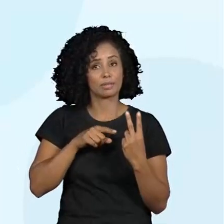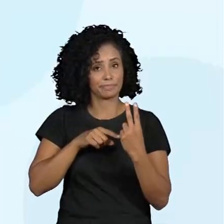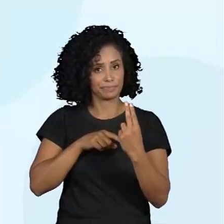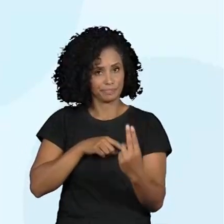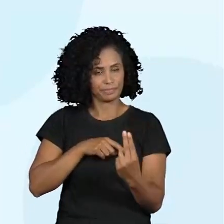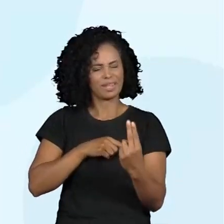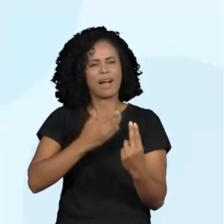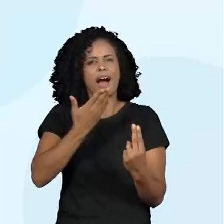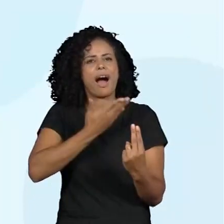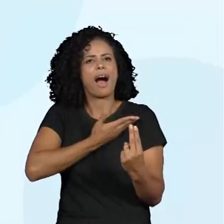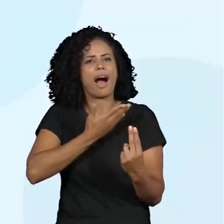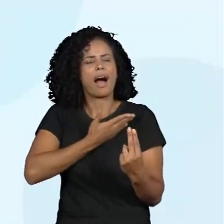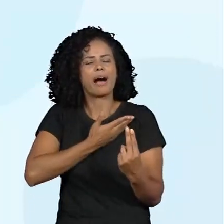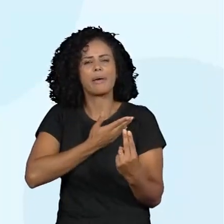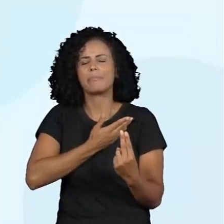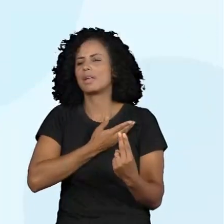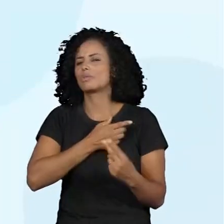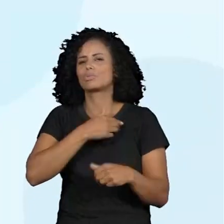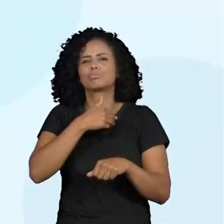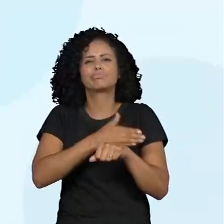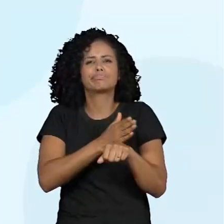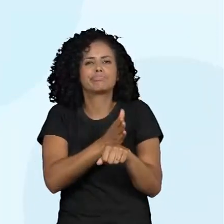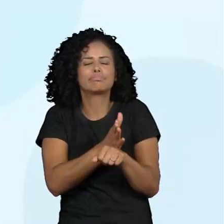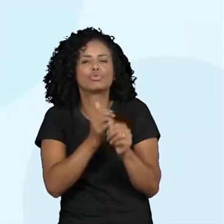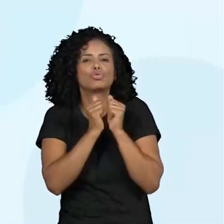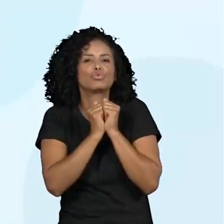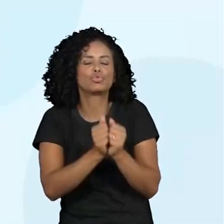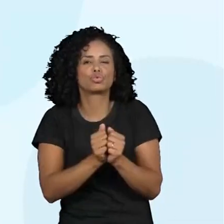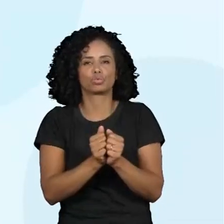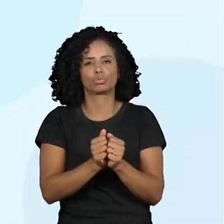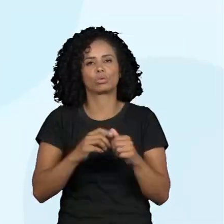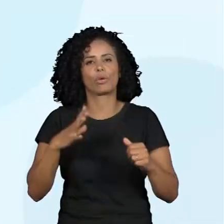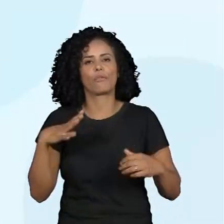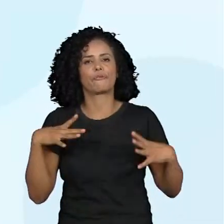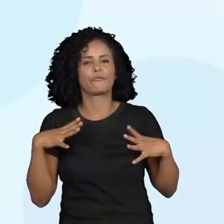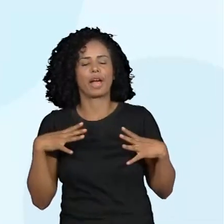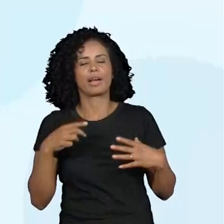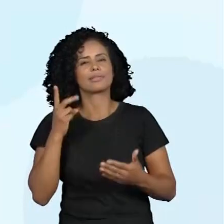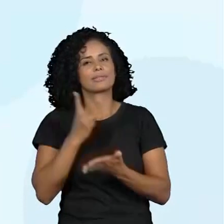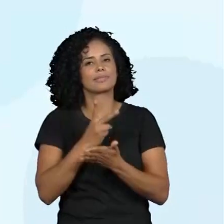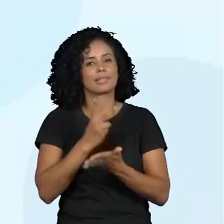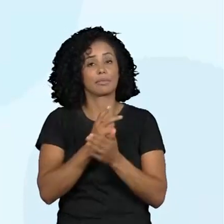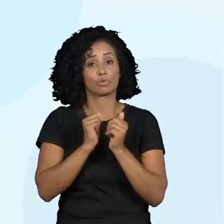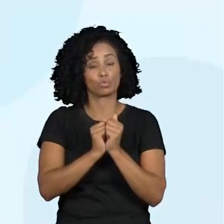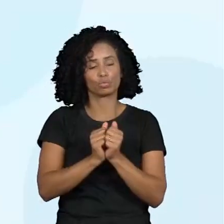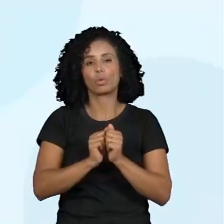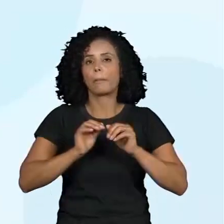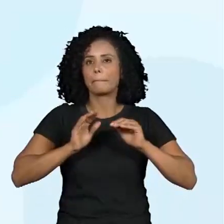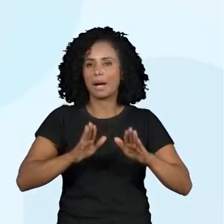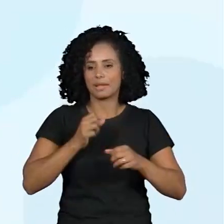passavam todas as férias juntos. Neste ano, ganharam uma estadia em um